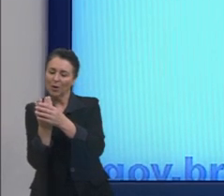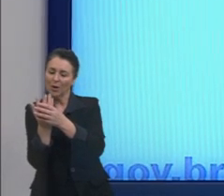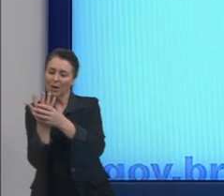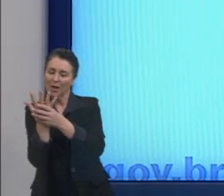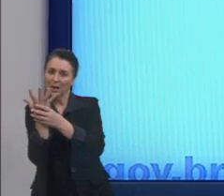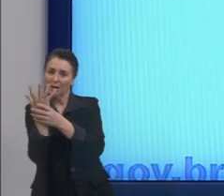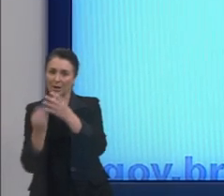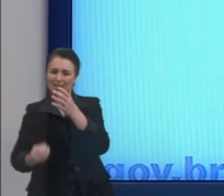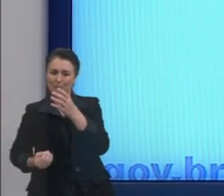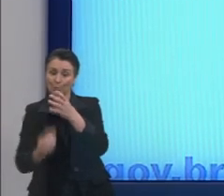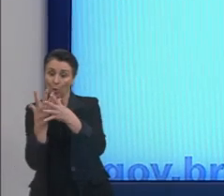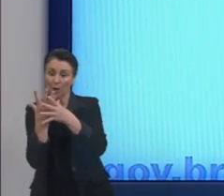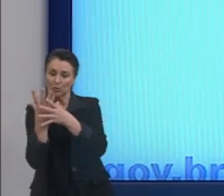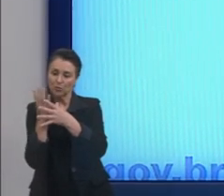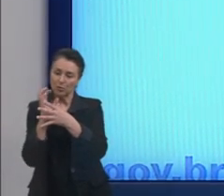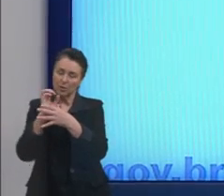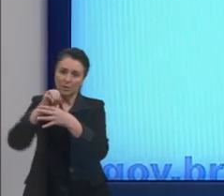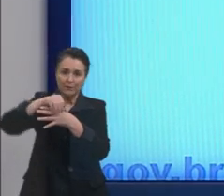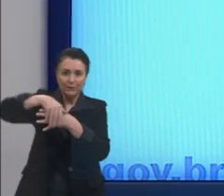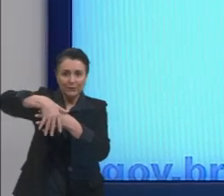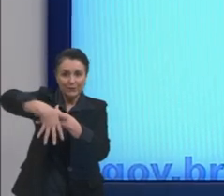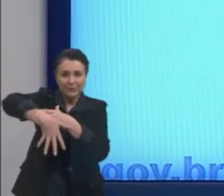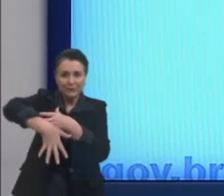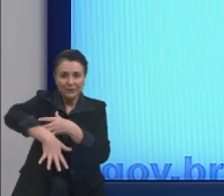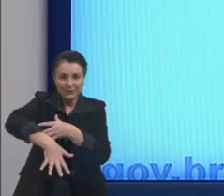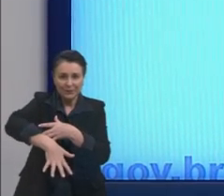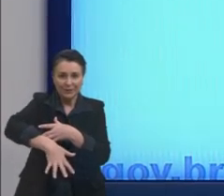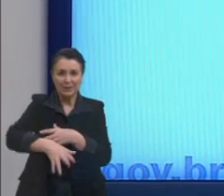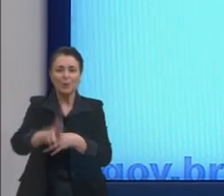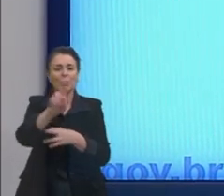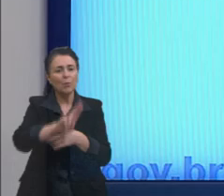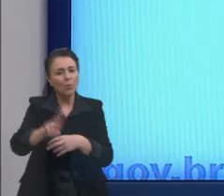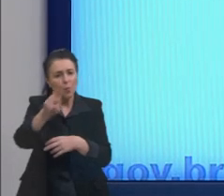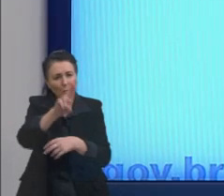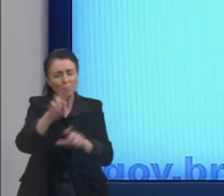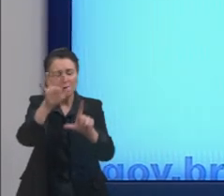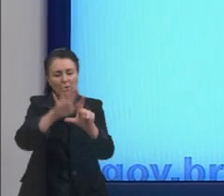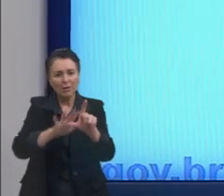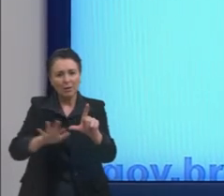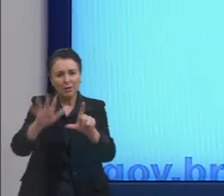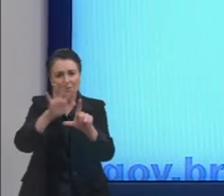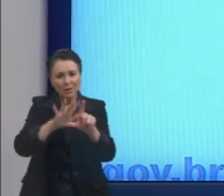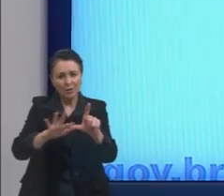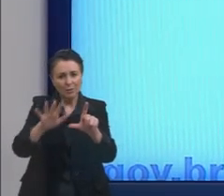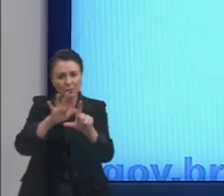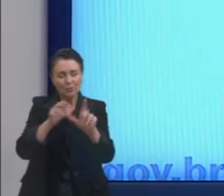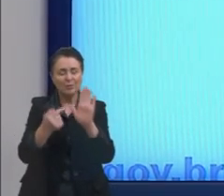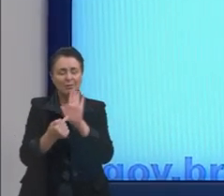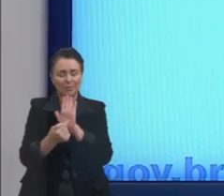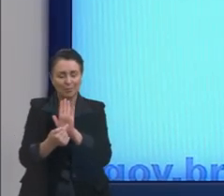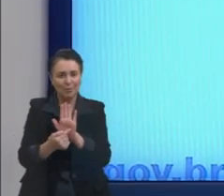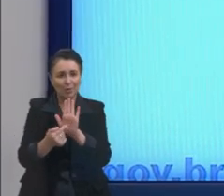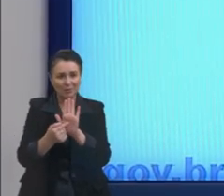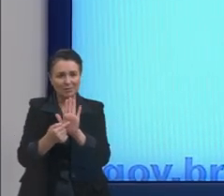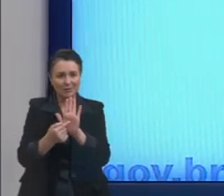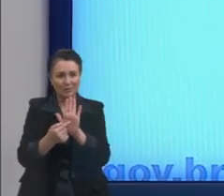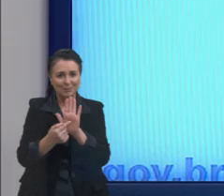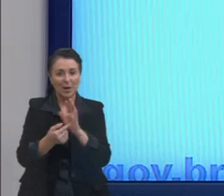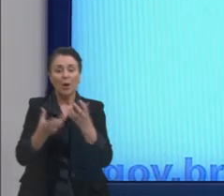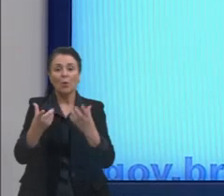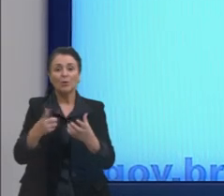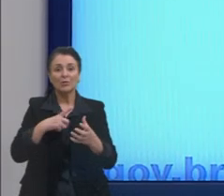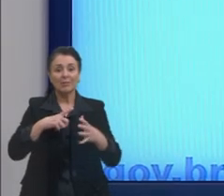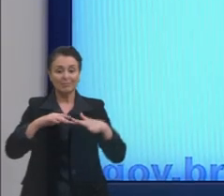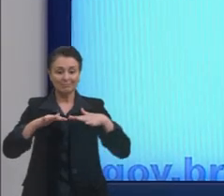suas só atividades Então esse QR Code que tu vai entrar agora que tu pode entrar agora vai mostrar esses vulcões ativos